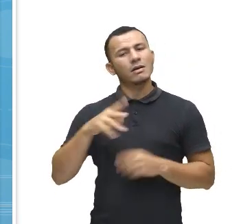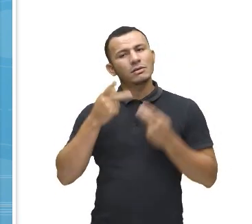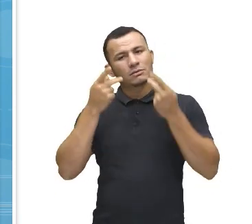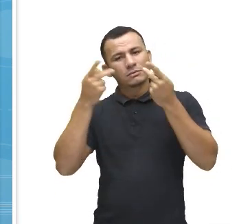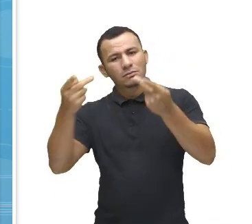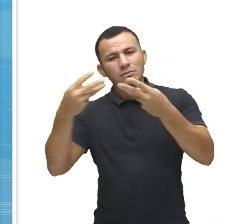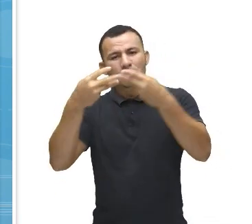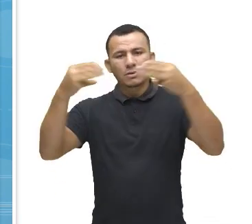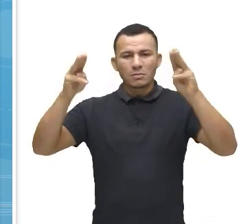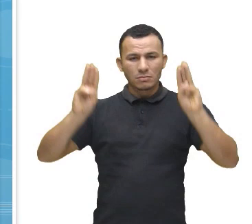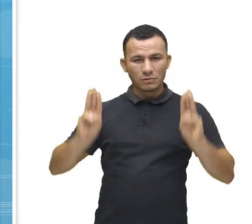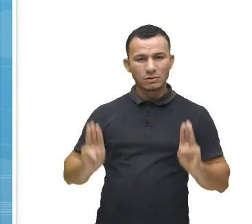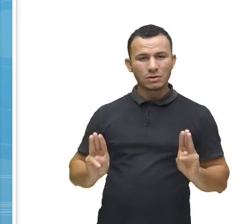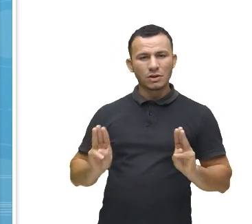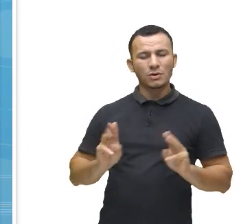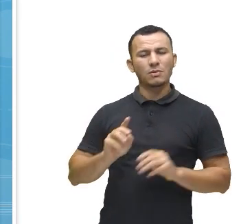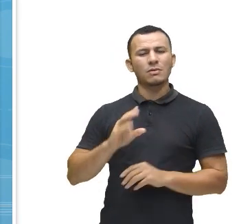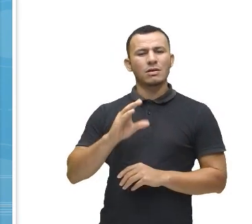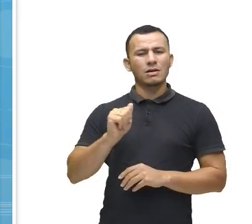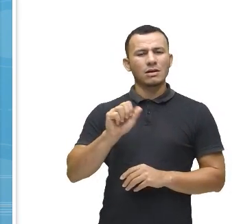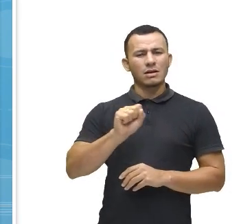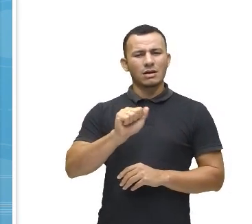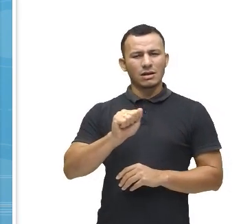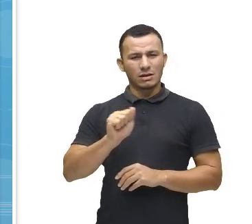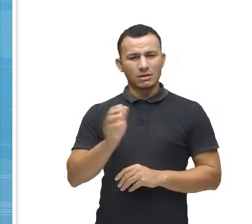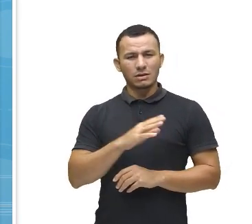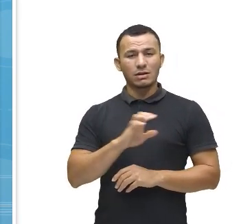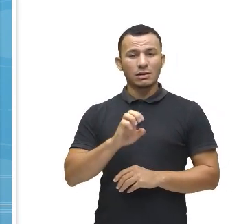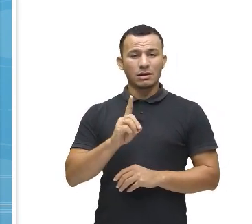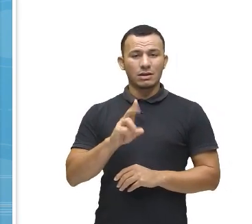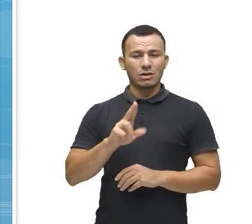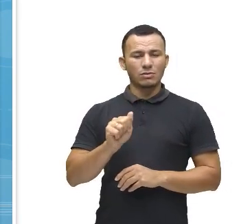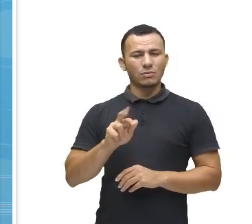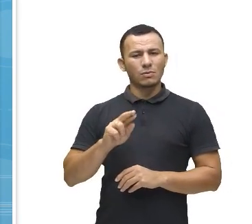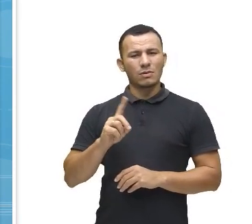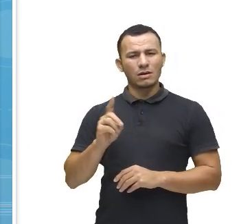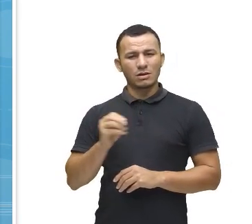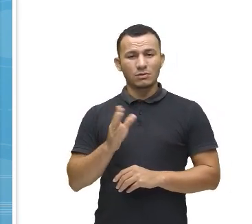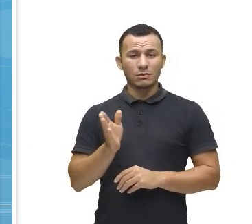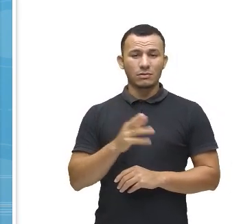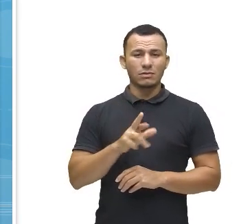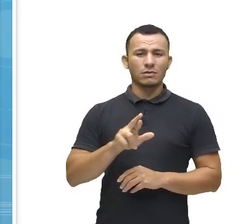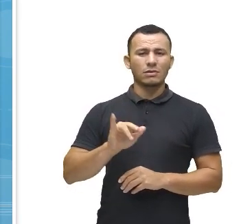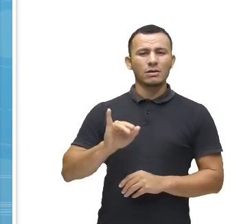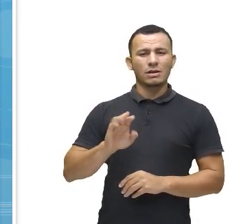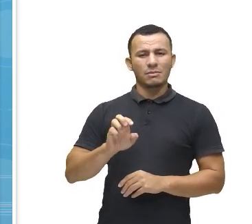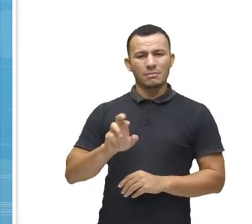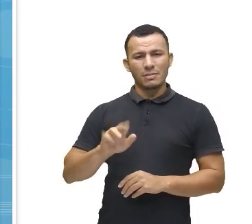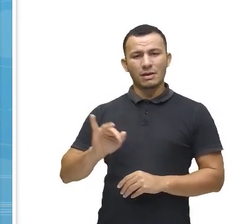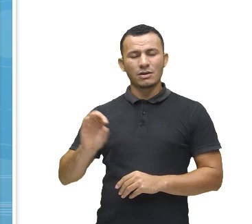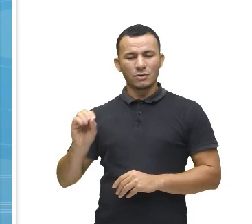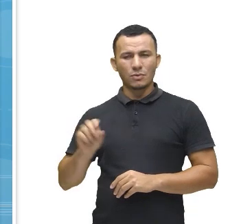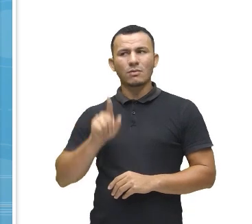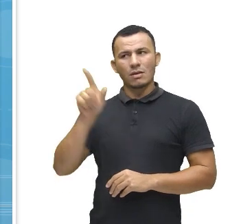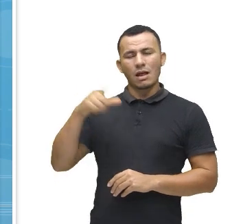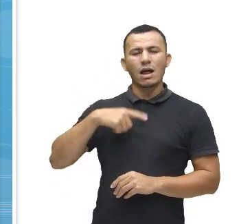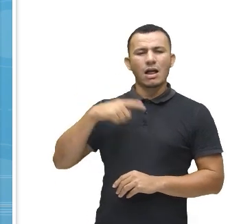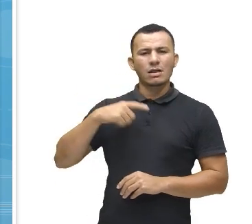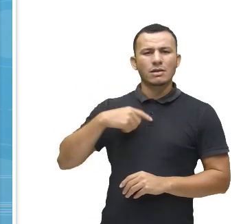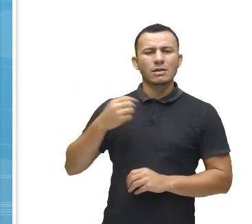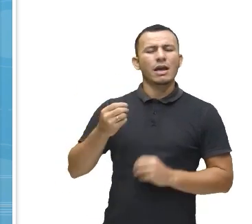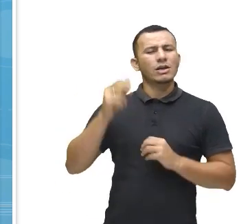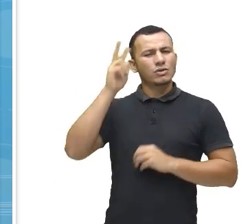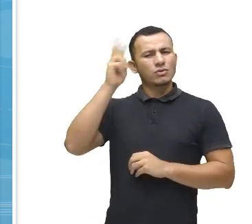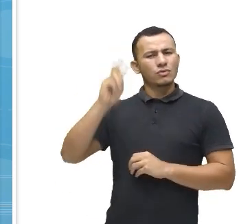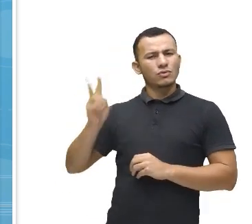Museu Casa Eduardo Ribeiro, muito importante, que dão mais subsídios sobre como é que uma pessoa negra